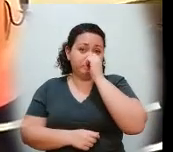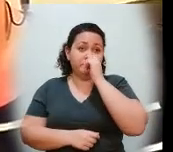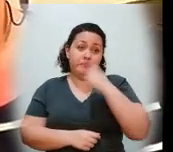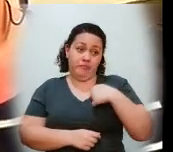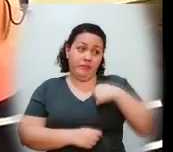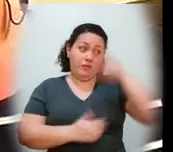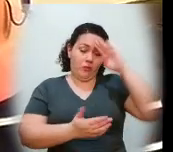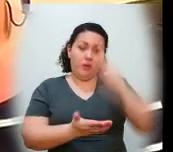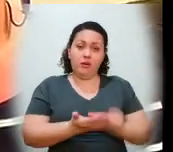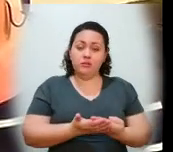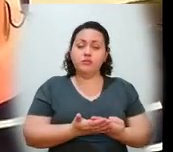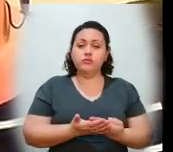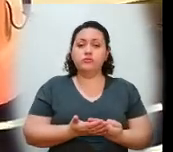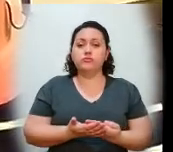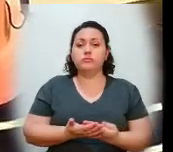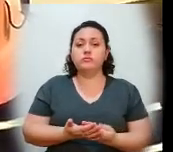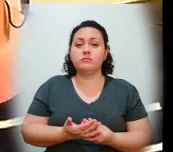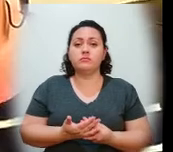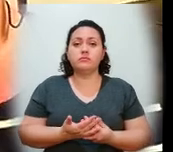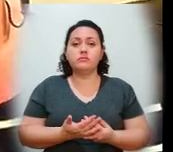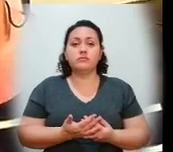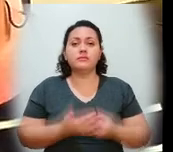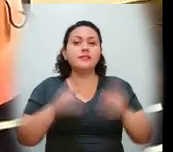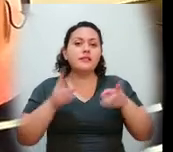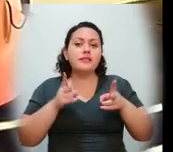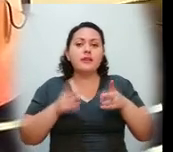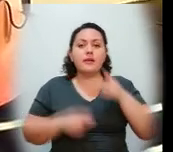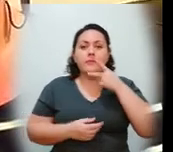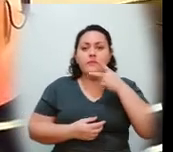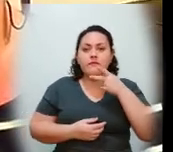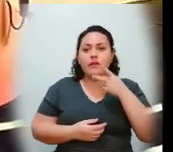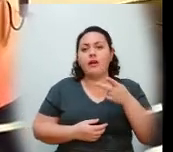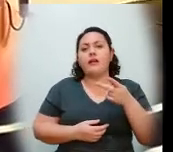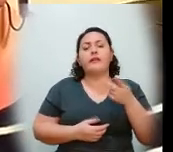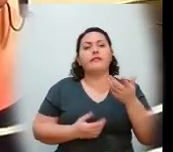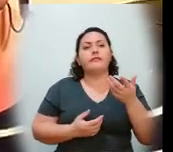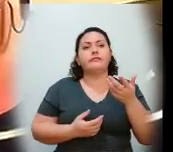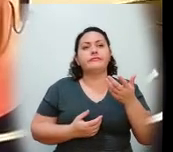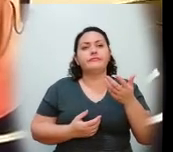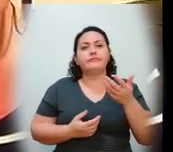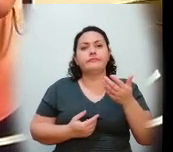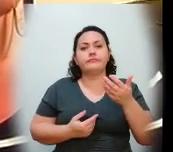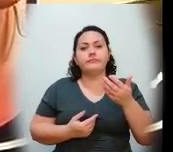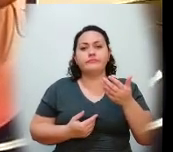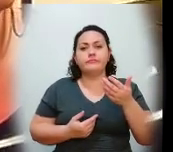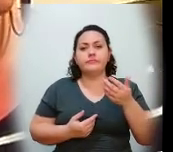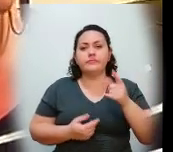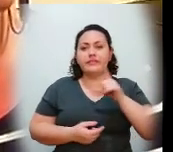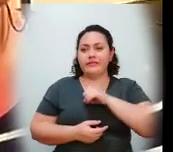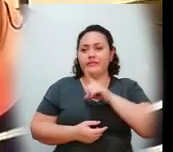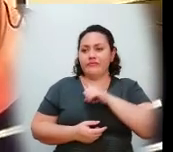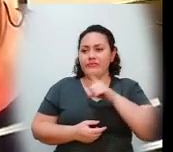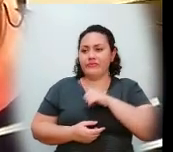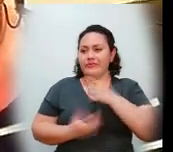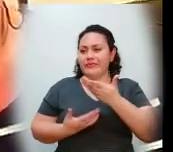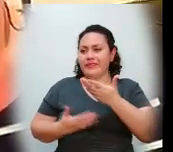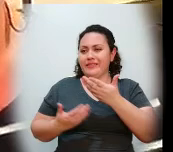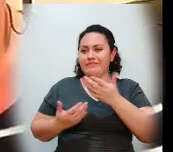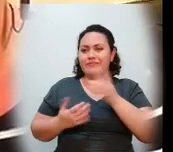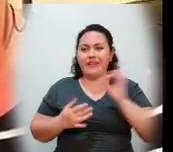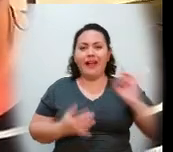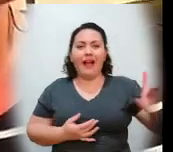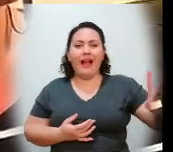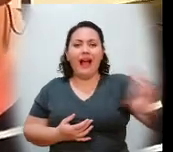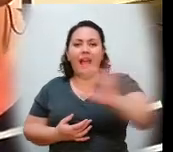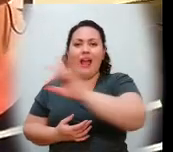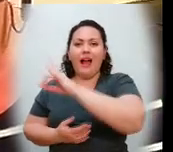acredito que quando a gente fala em angústia, ela significa para cada um de uma forma diferente, né? Uhum,